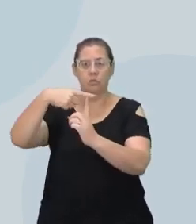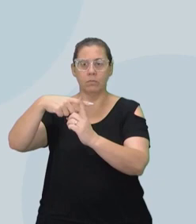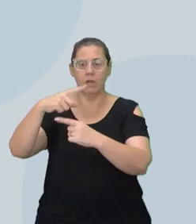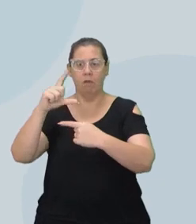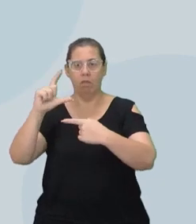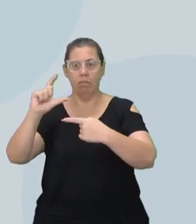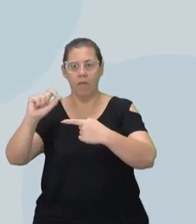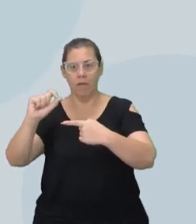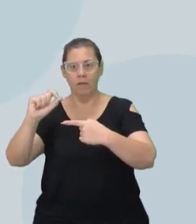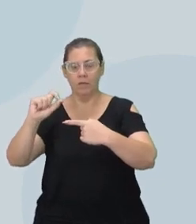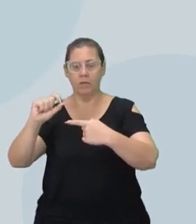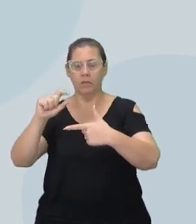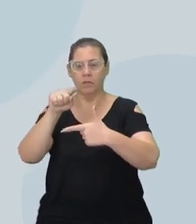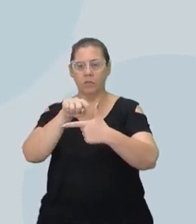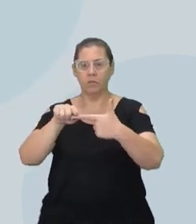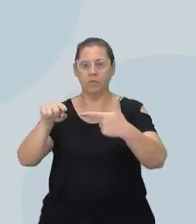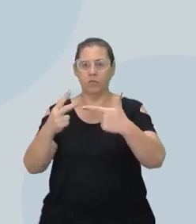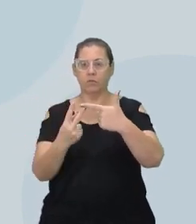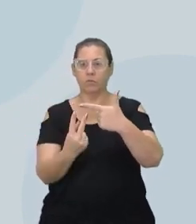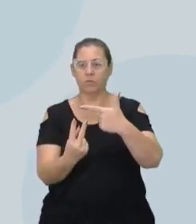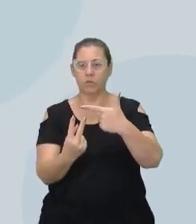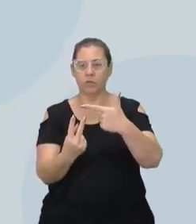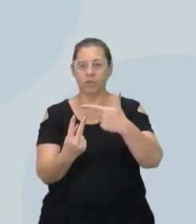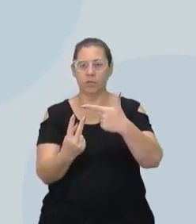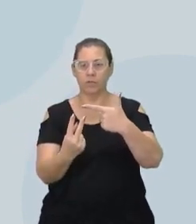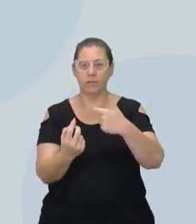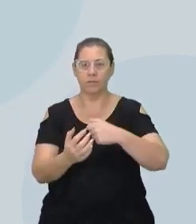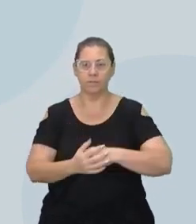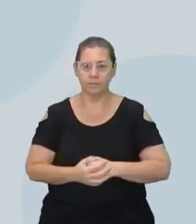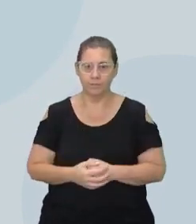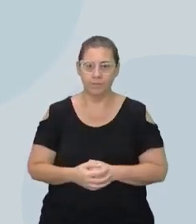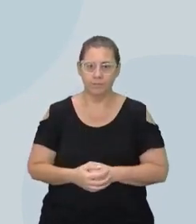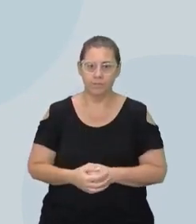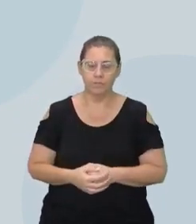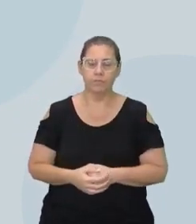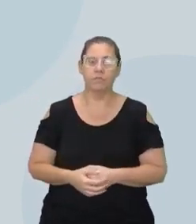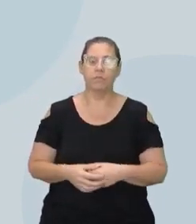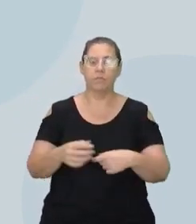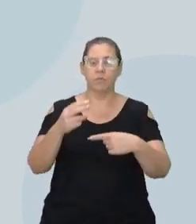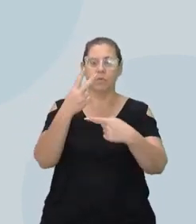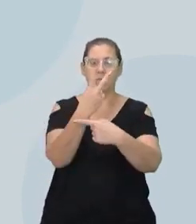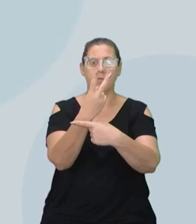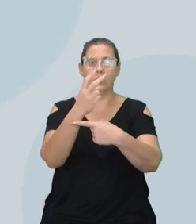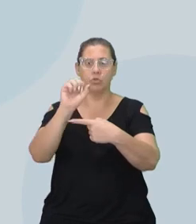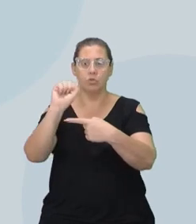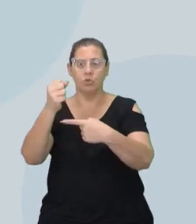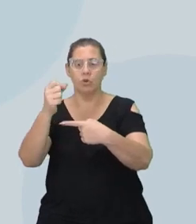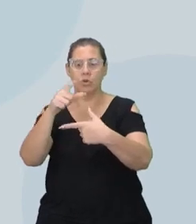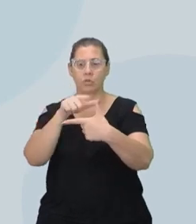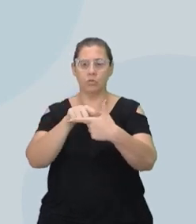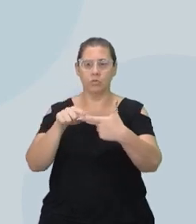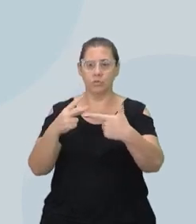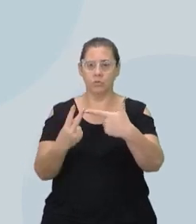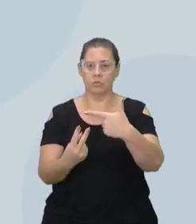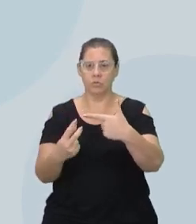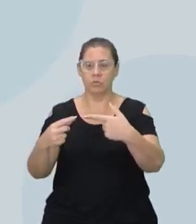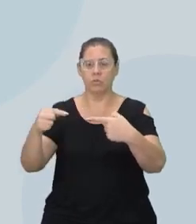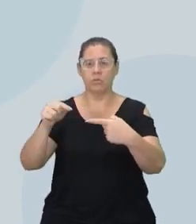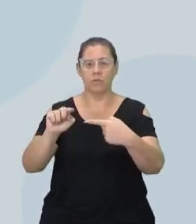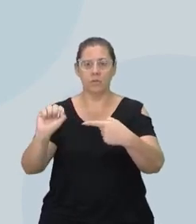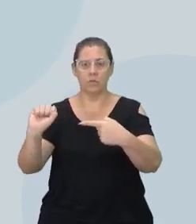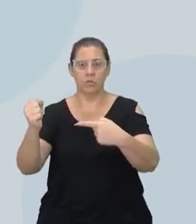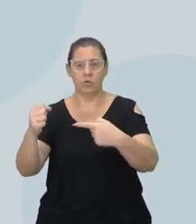mais 10 dividido por 2. 18 mais 10, 28, dividido por 2 vezes